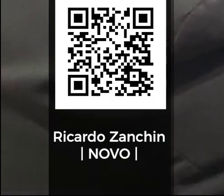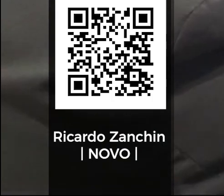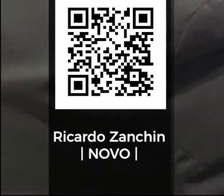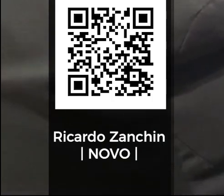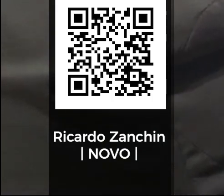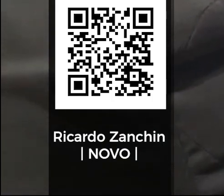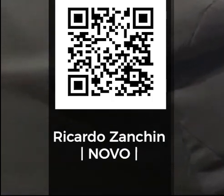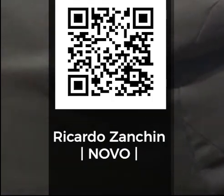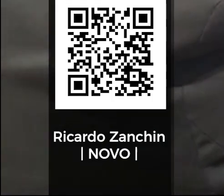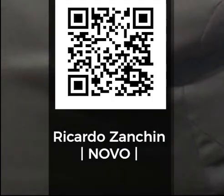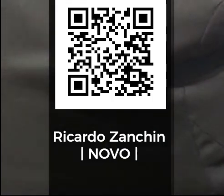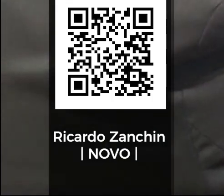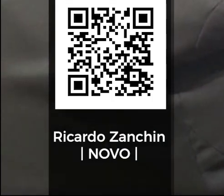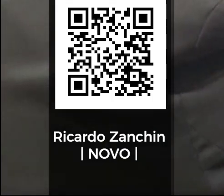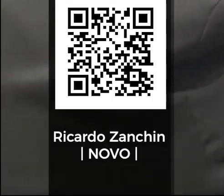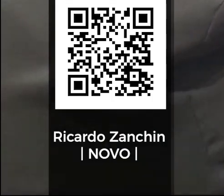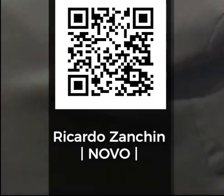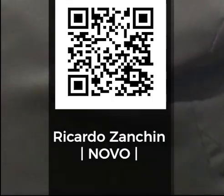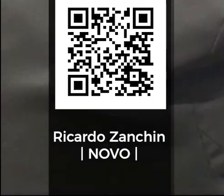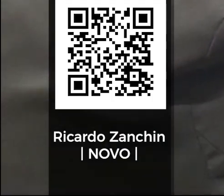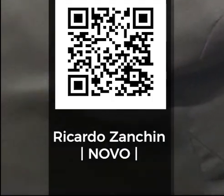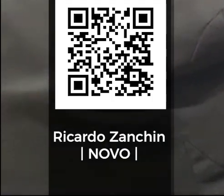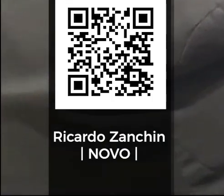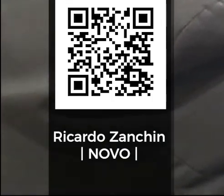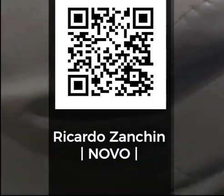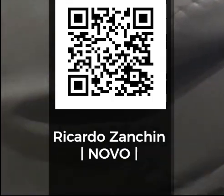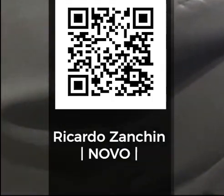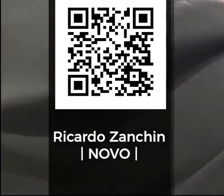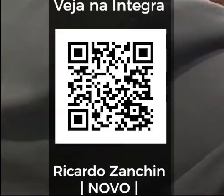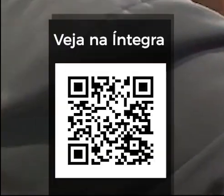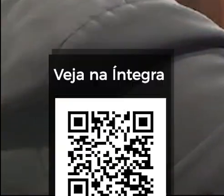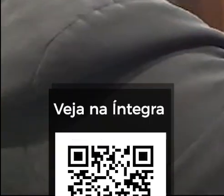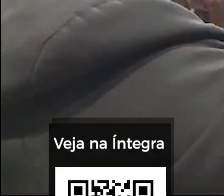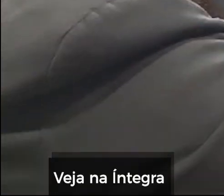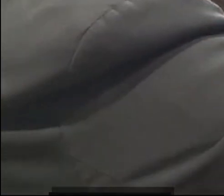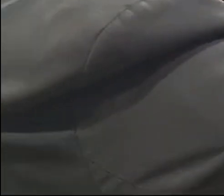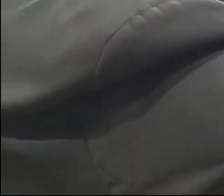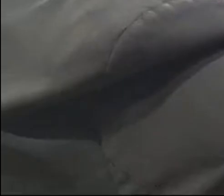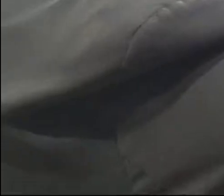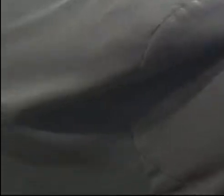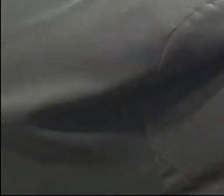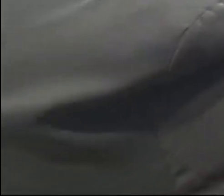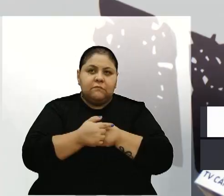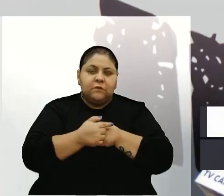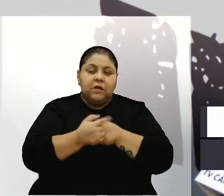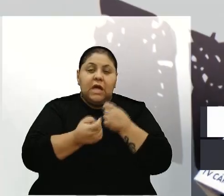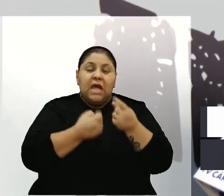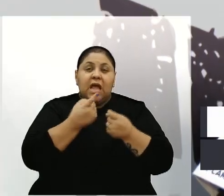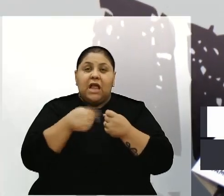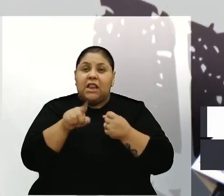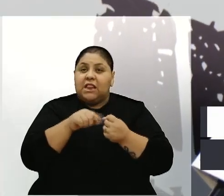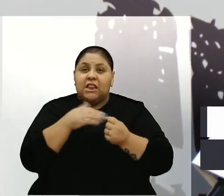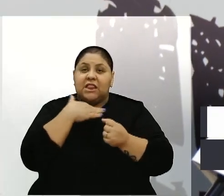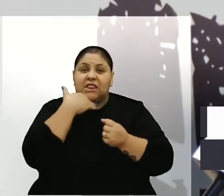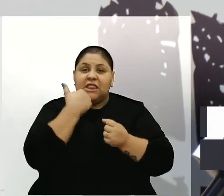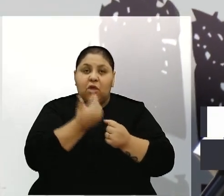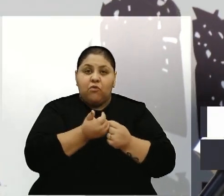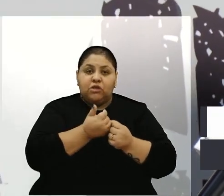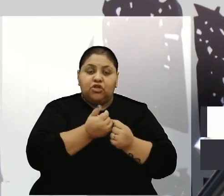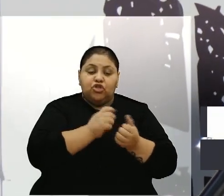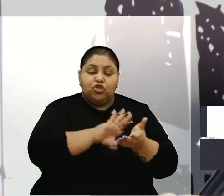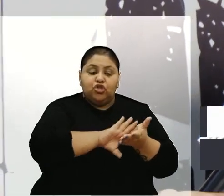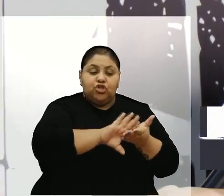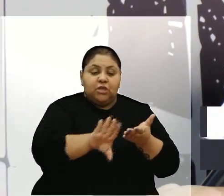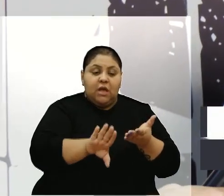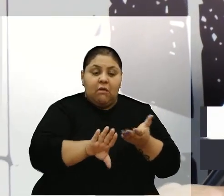A iniciativa já foi discutida com o executivo caxiense e também será repassada para o governo estadual. Não adianta tirar o resíduo daqui e